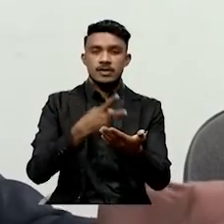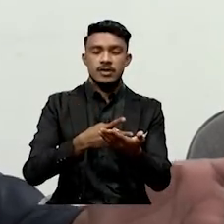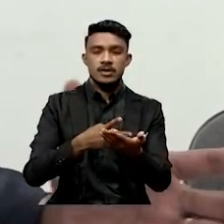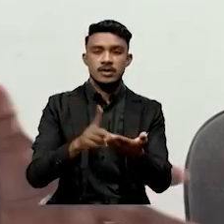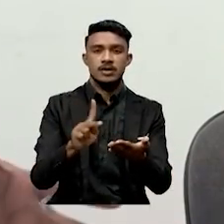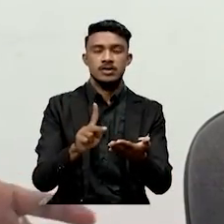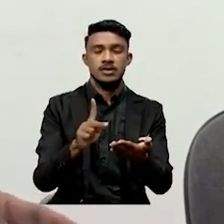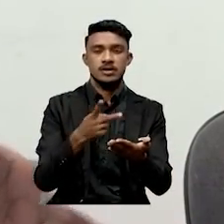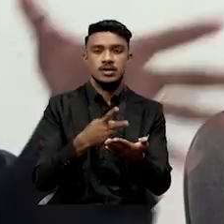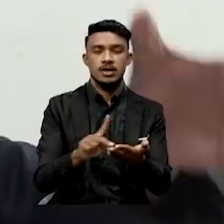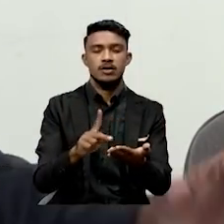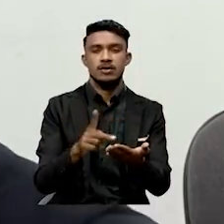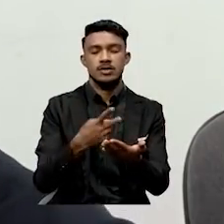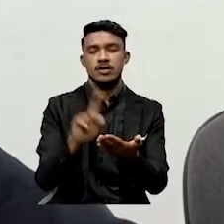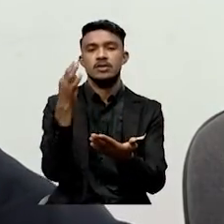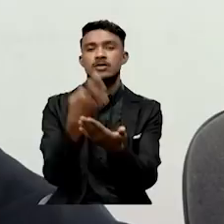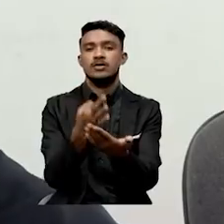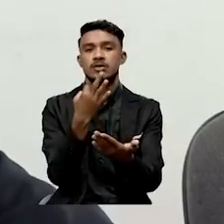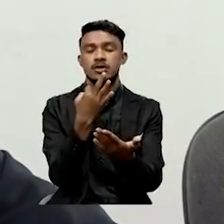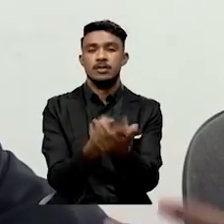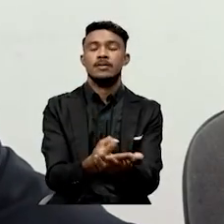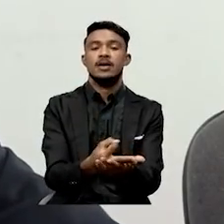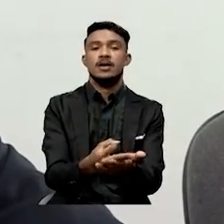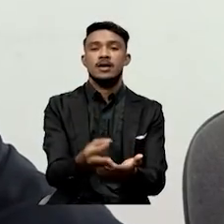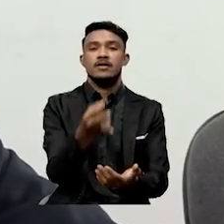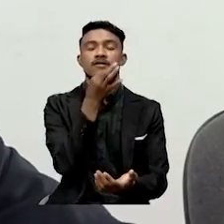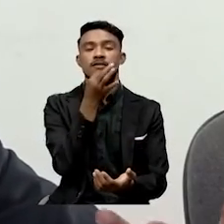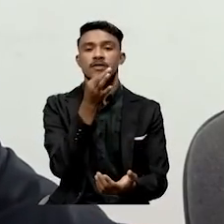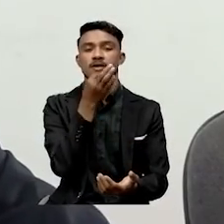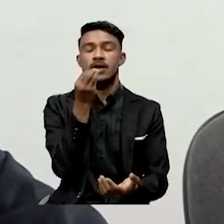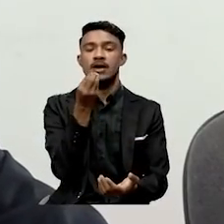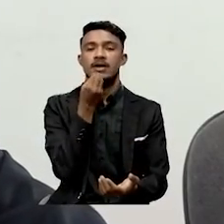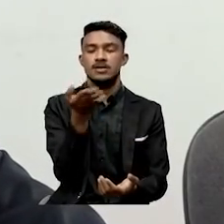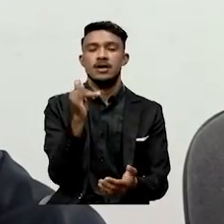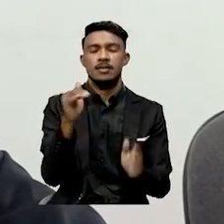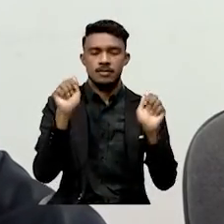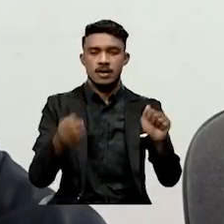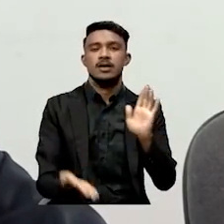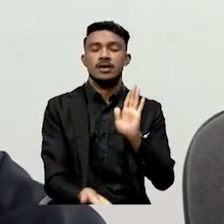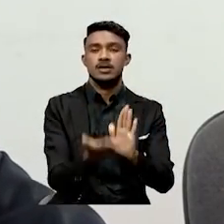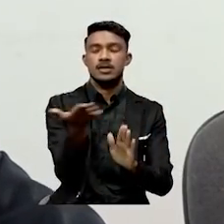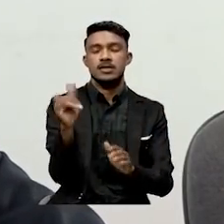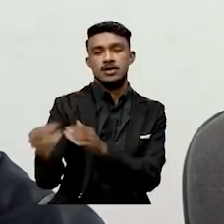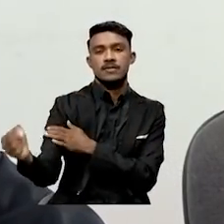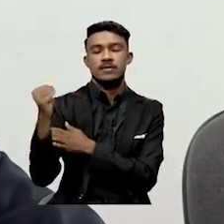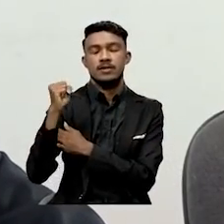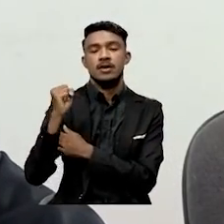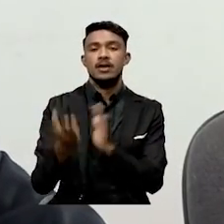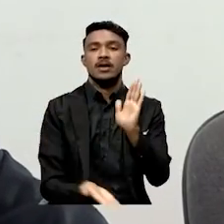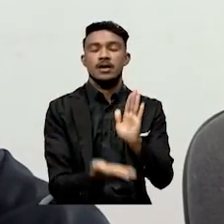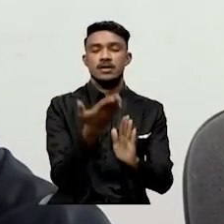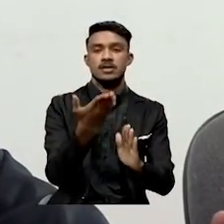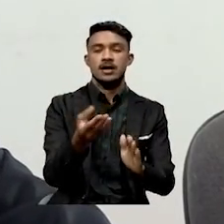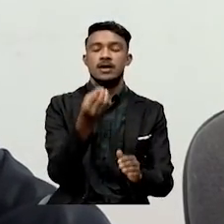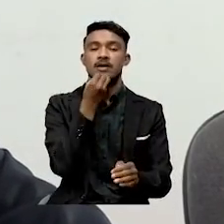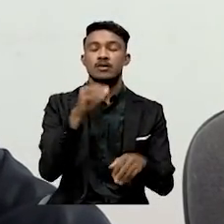vem ali de subsídio, subsídio direto, mas subsídio para produção, diferença. Para o agricultor, se para sair a ser naquilo, e a sair a produção, para começar